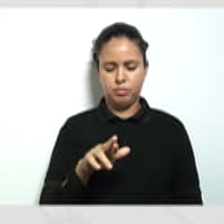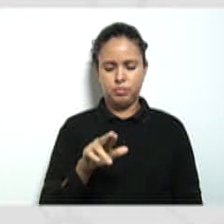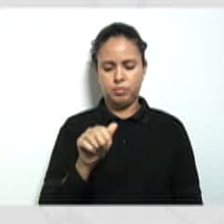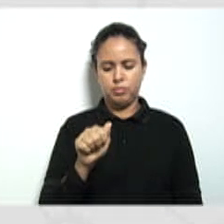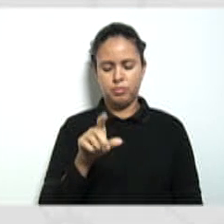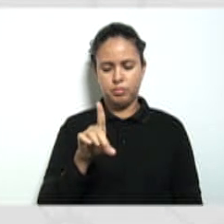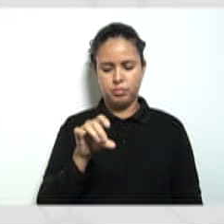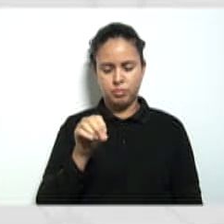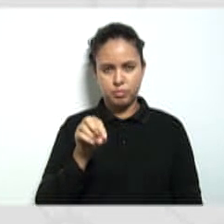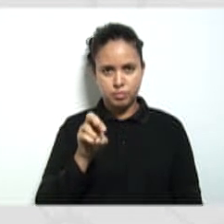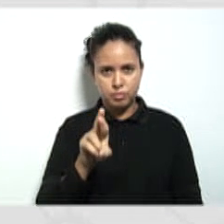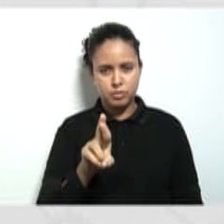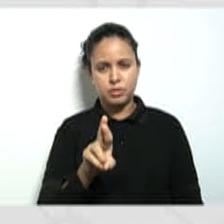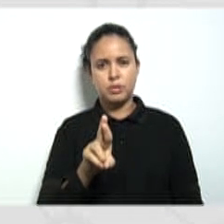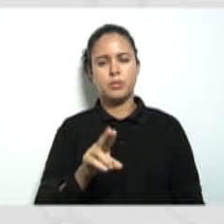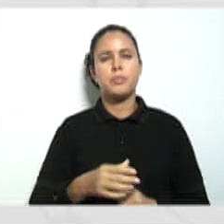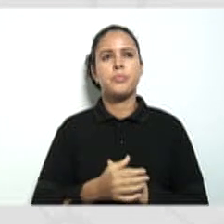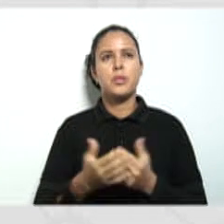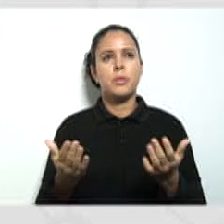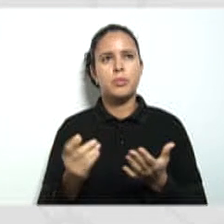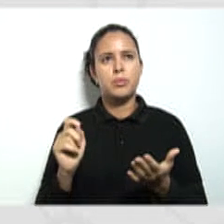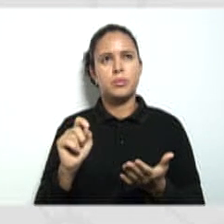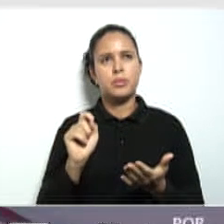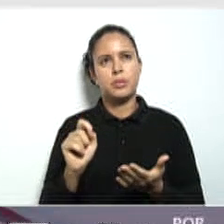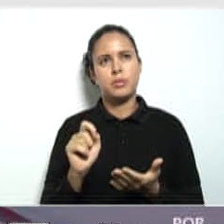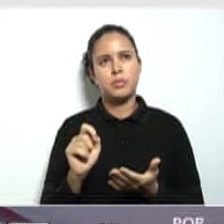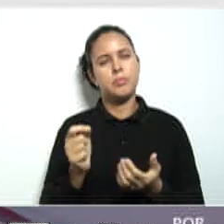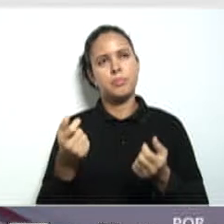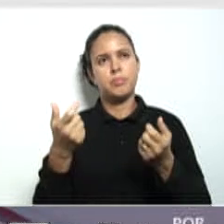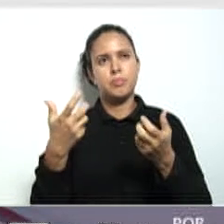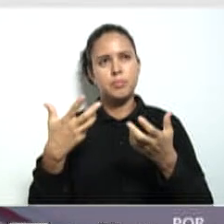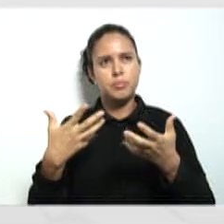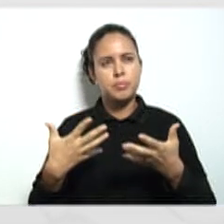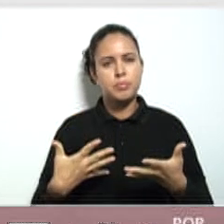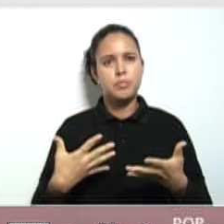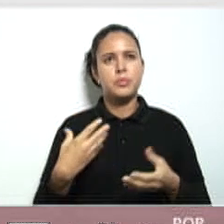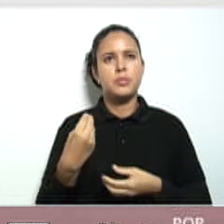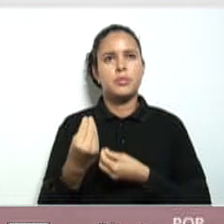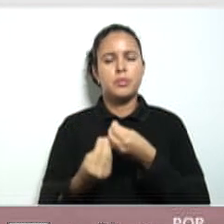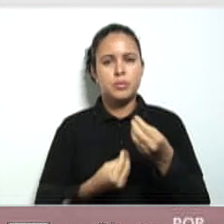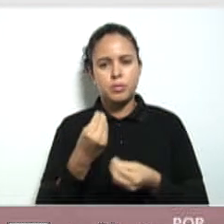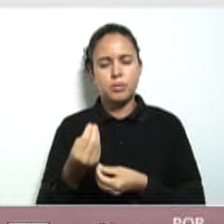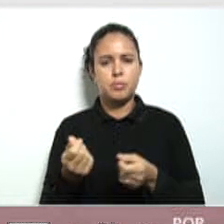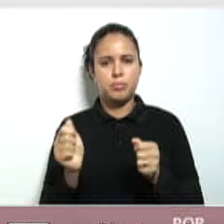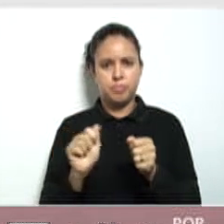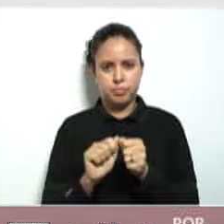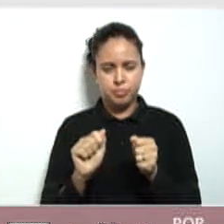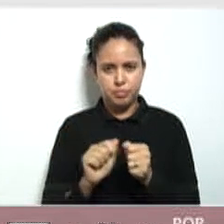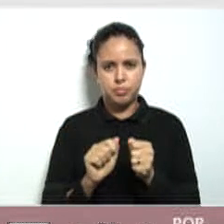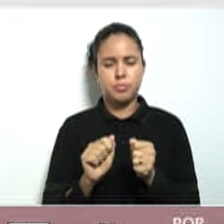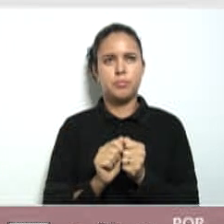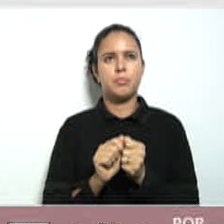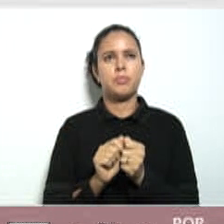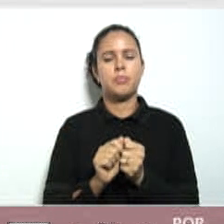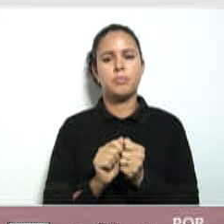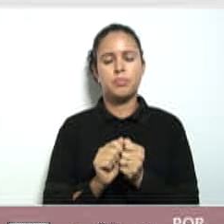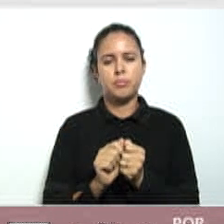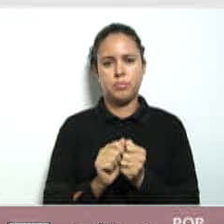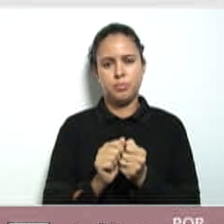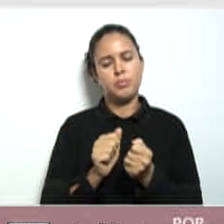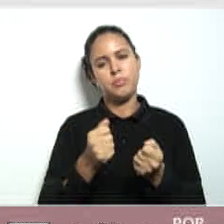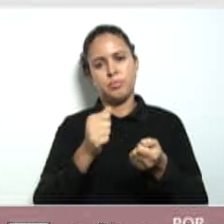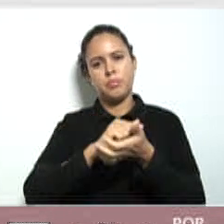momentinho para na aula de hoje a gente fazer um esclarecimento de como realizar essa tarefa. Nós